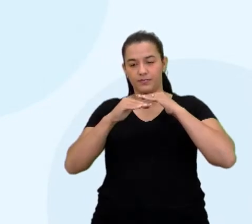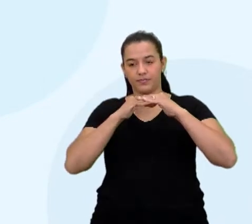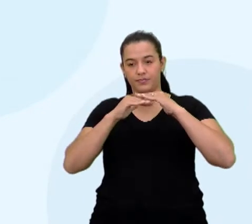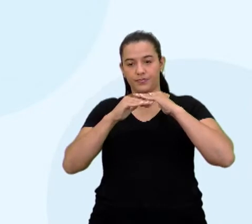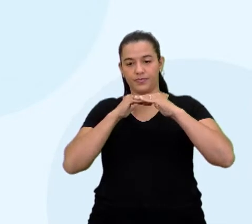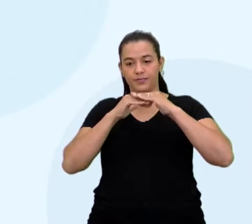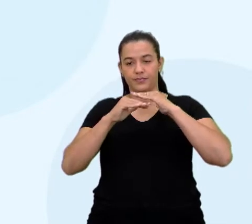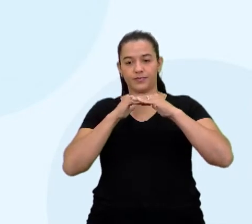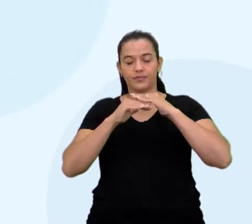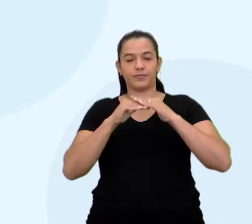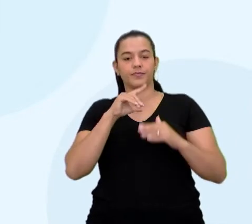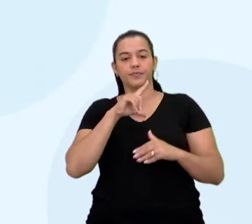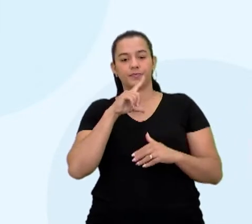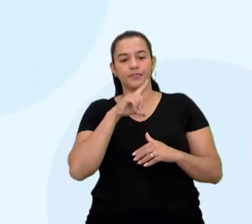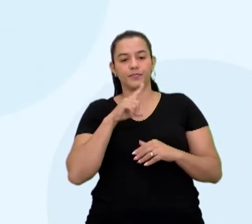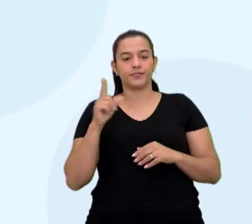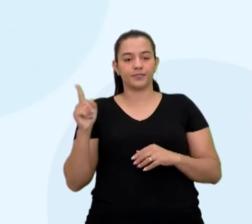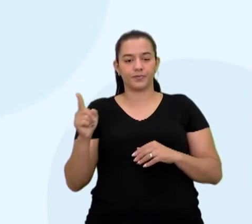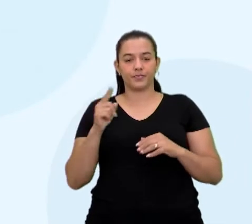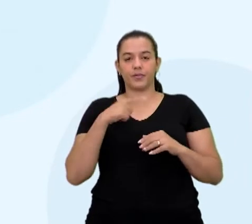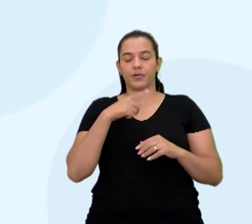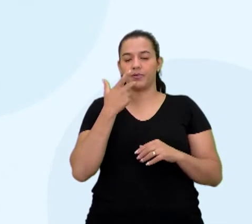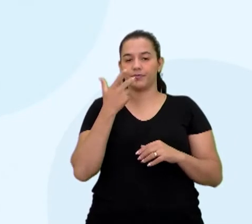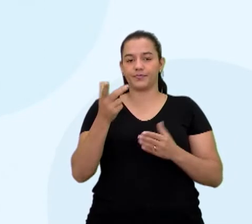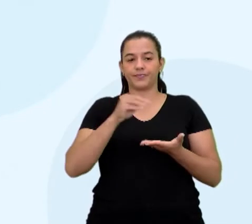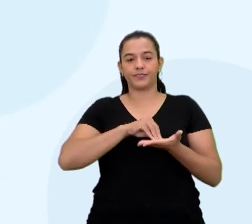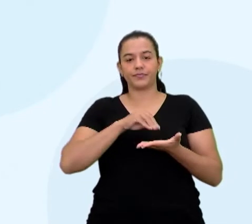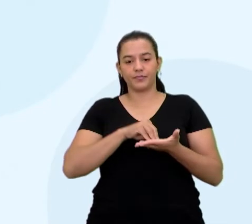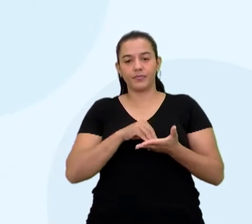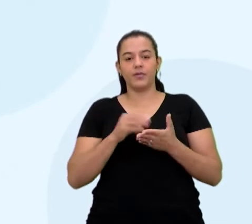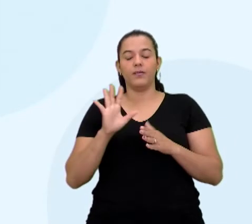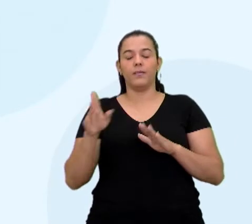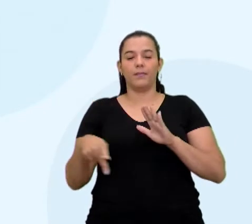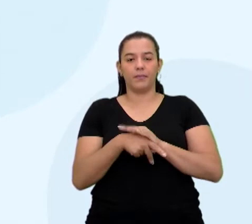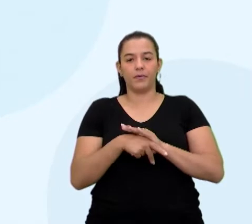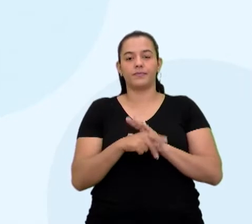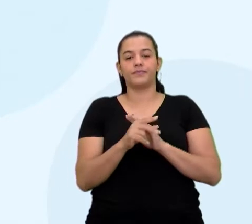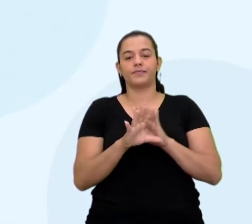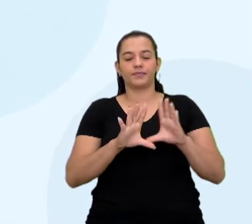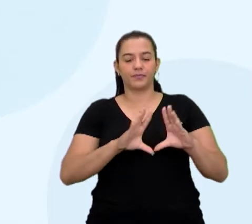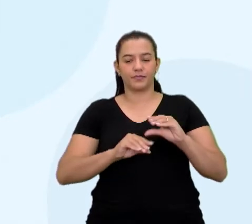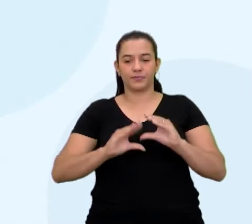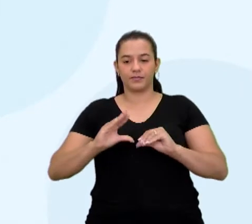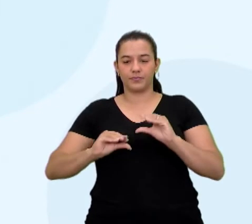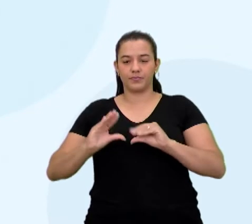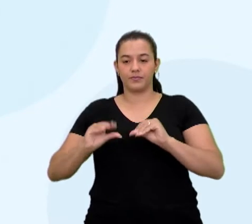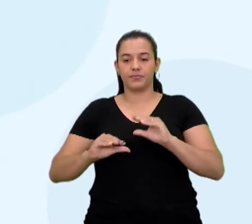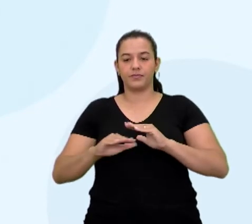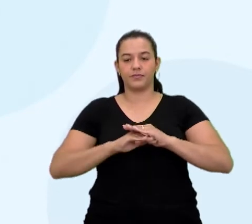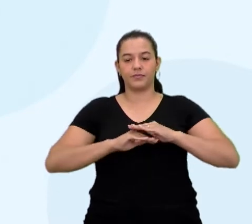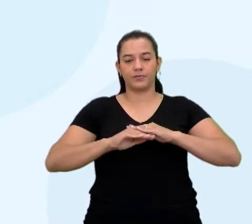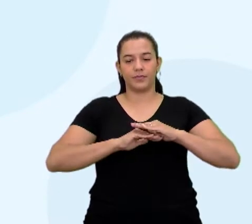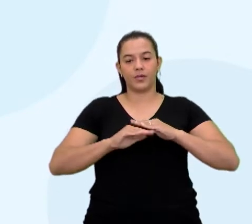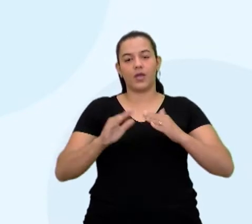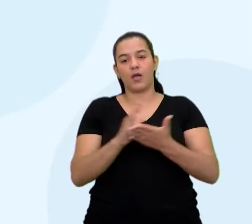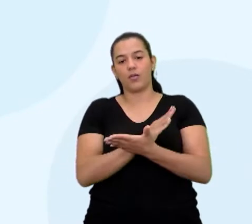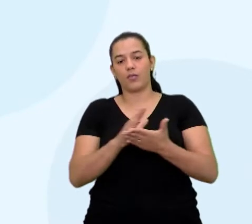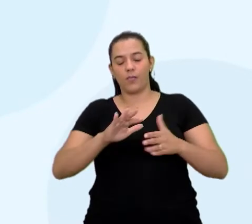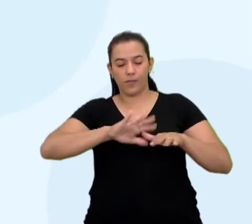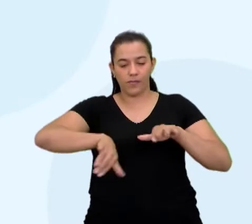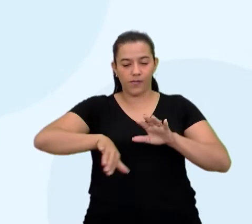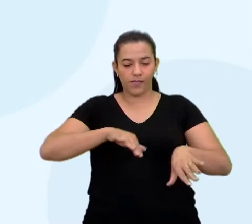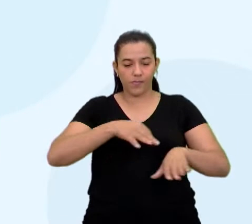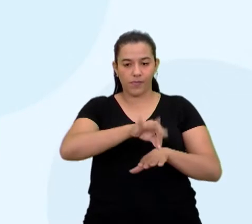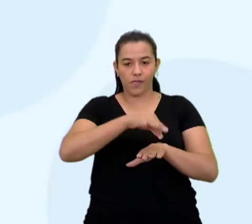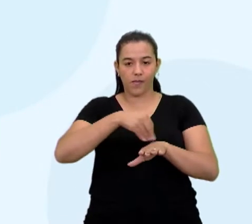aí, né. Então ela é uma falha que a gente chama aí de falha geológica, né. Eles, até os geólogos chamam de falha